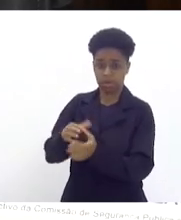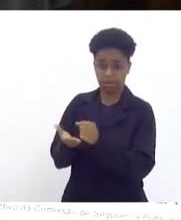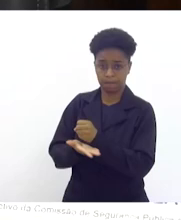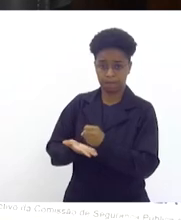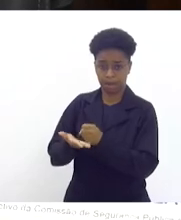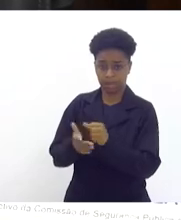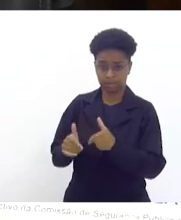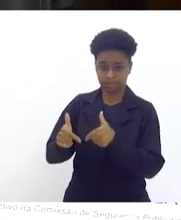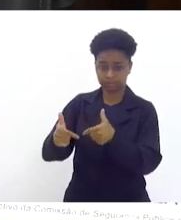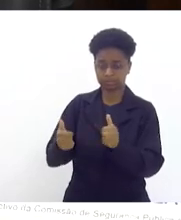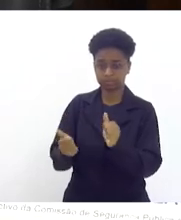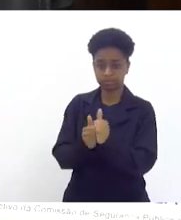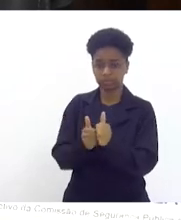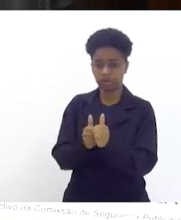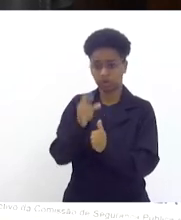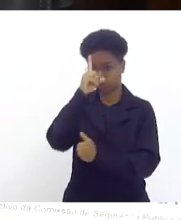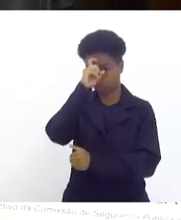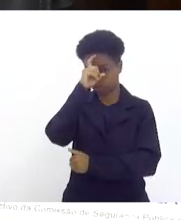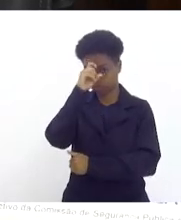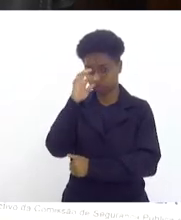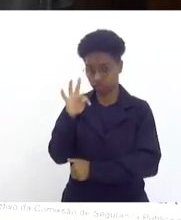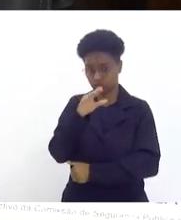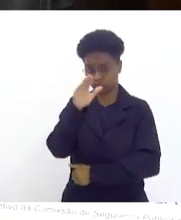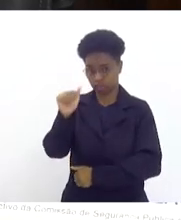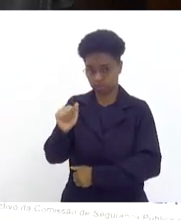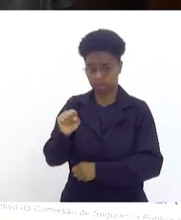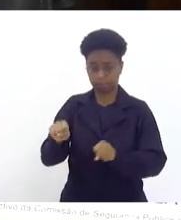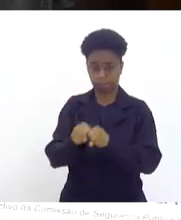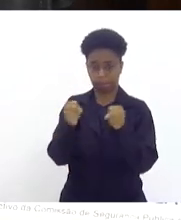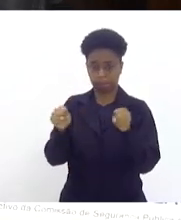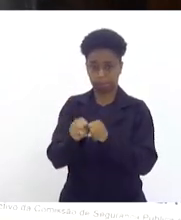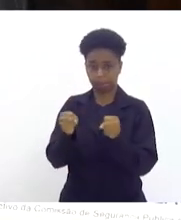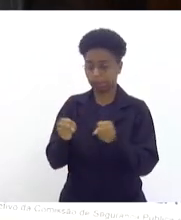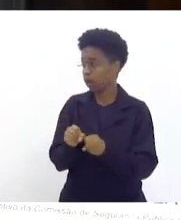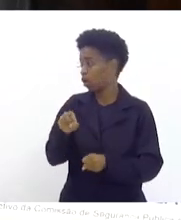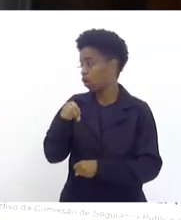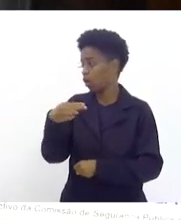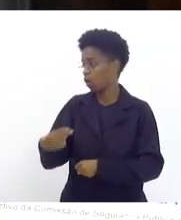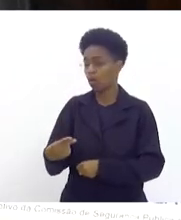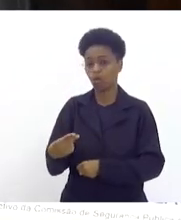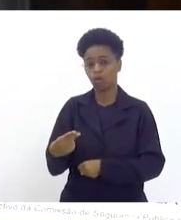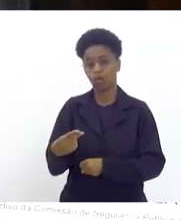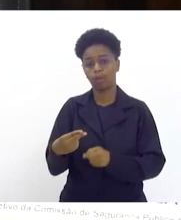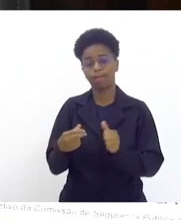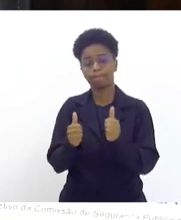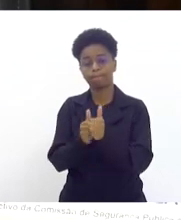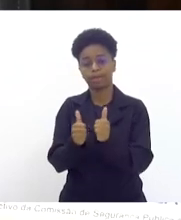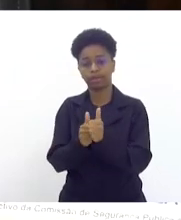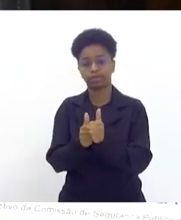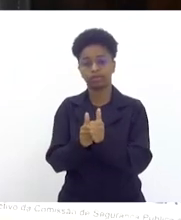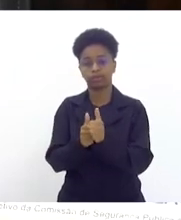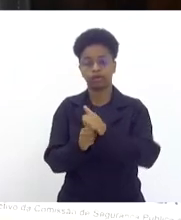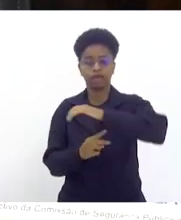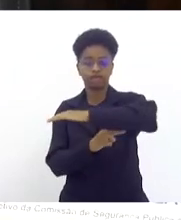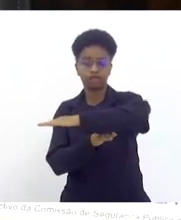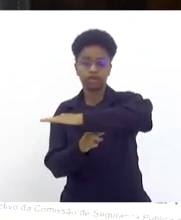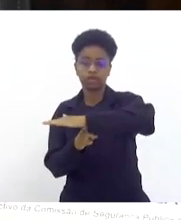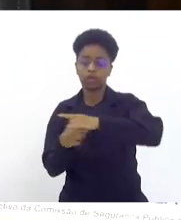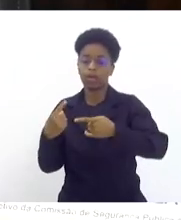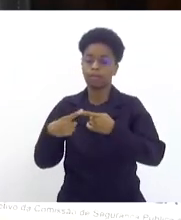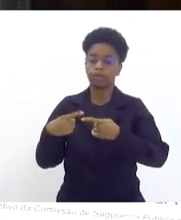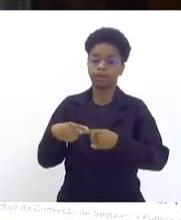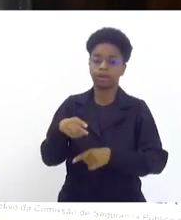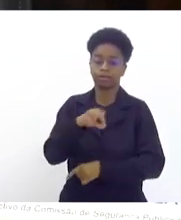do lado da UPA da Tijuca caindo aos pedaços ou então embaixo do viaduto porque a Prefeitura do Rio de Janeiro